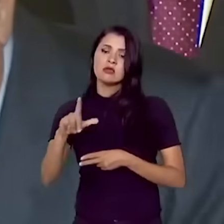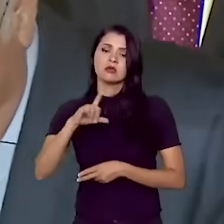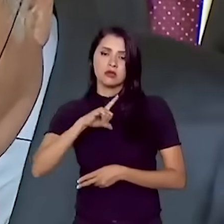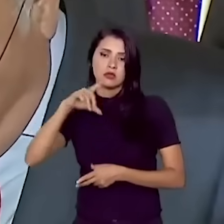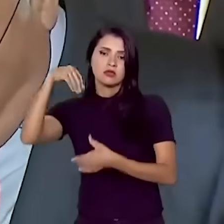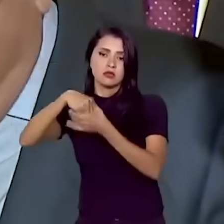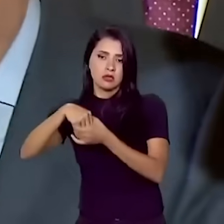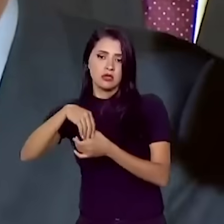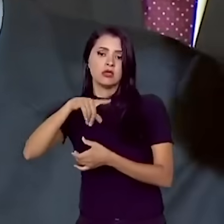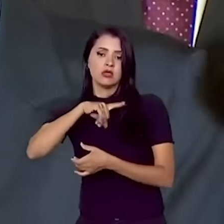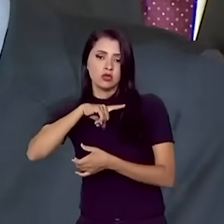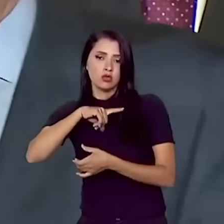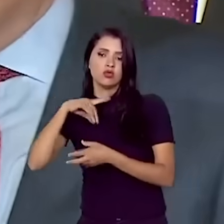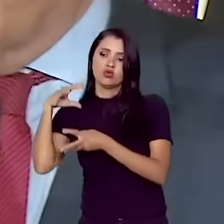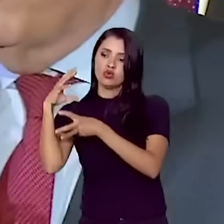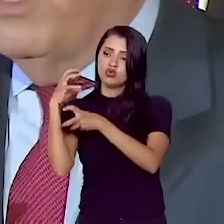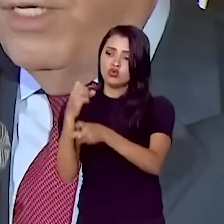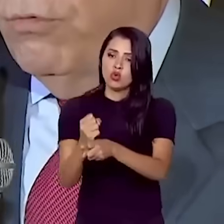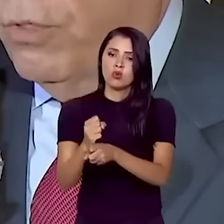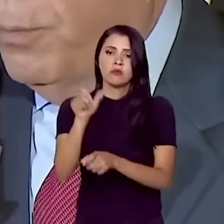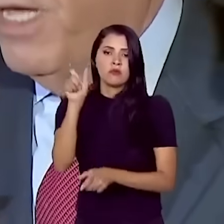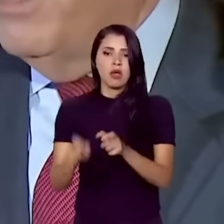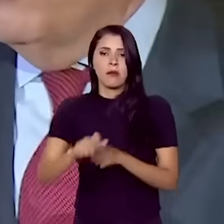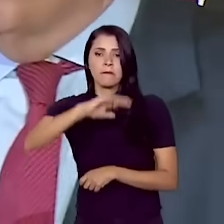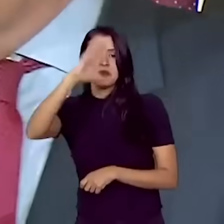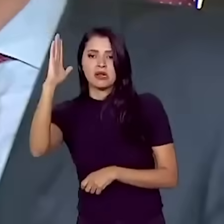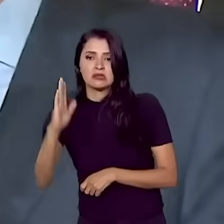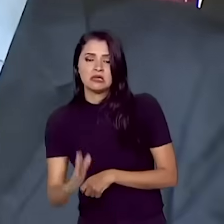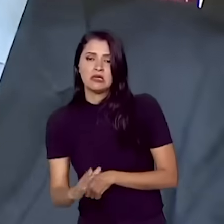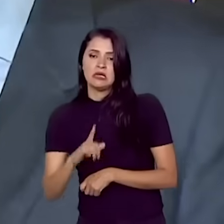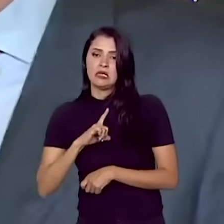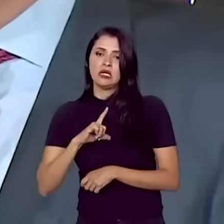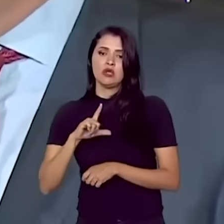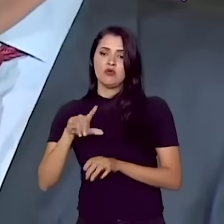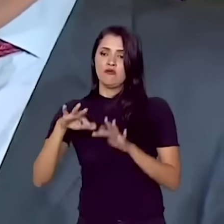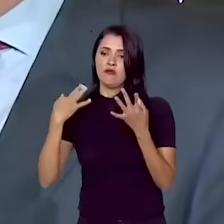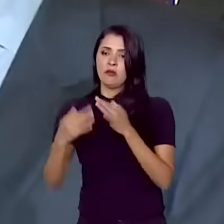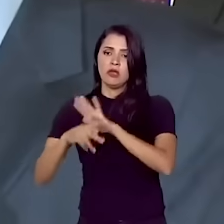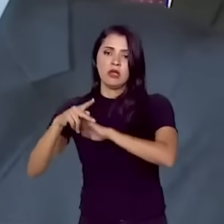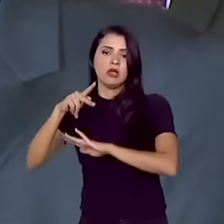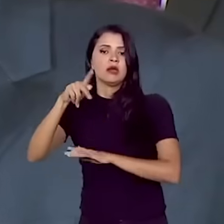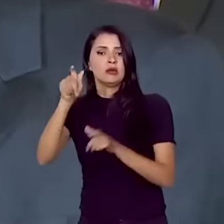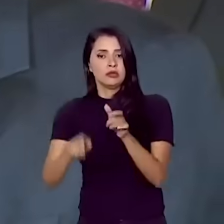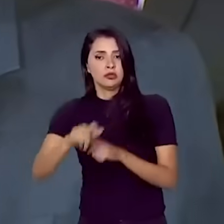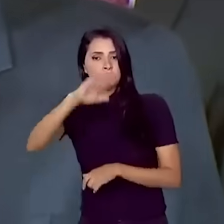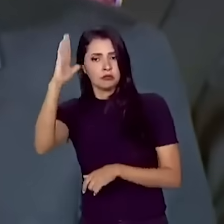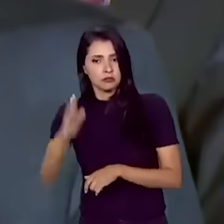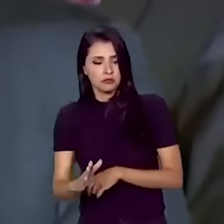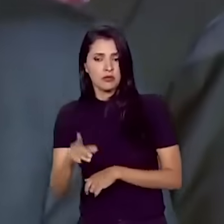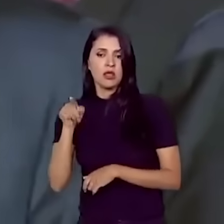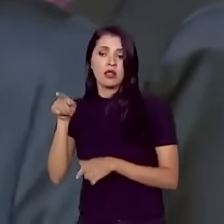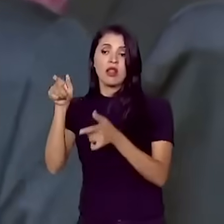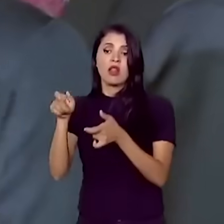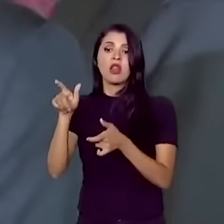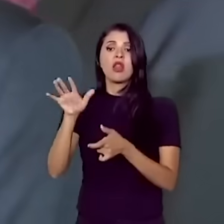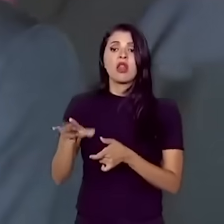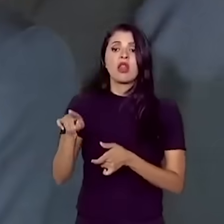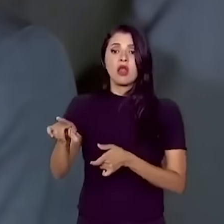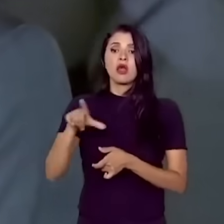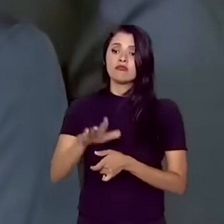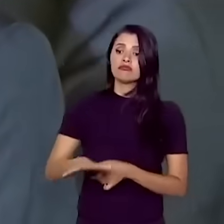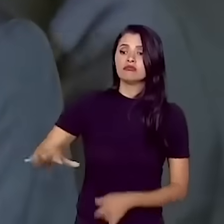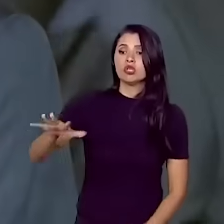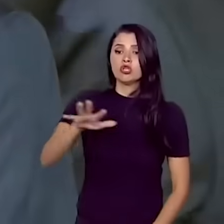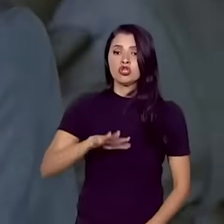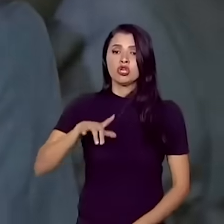transportando, portanto, todos os brasileiros e parentes de brasileiros que se encontravam na